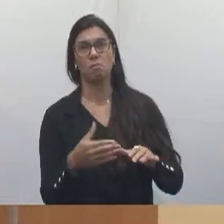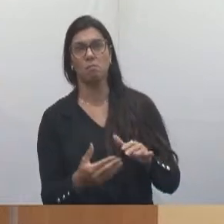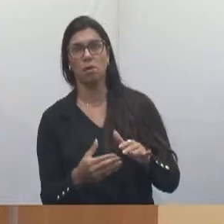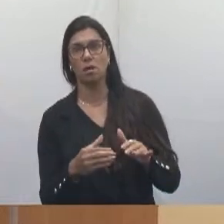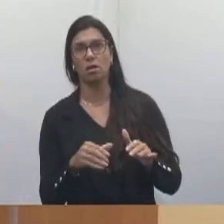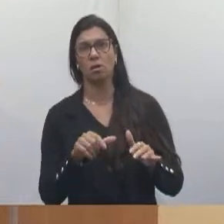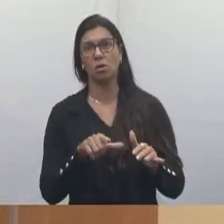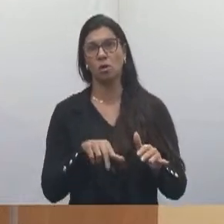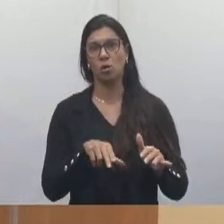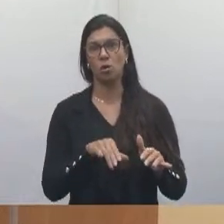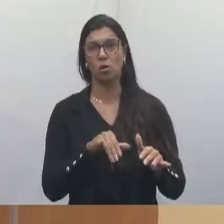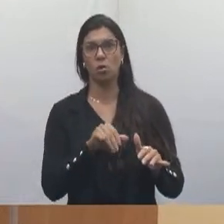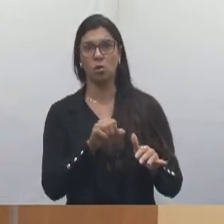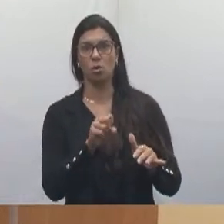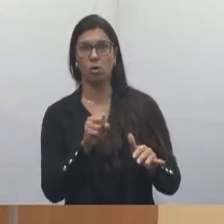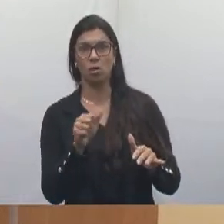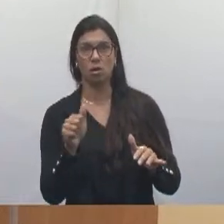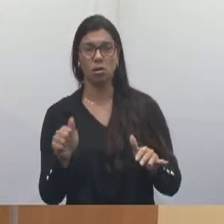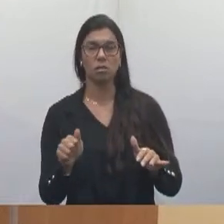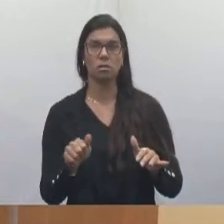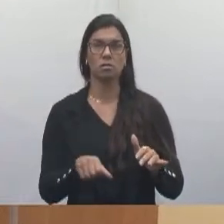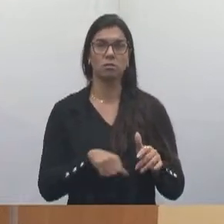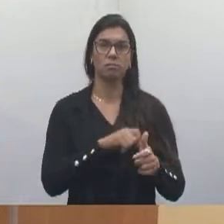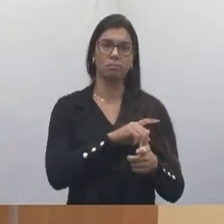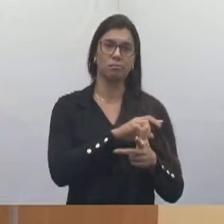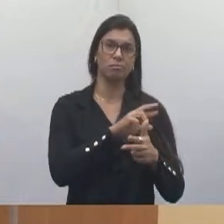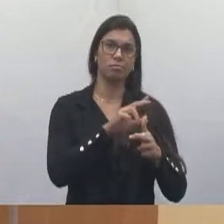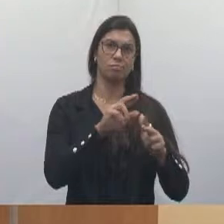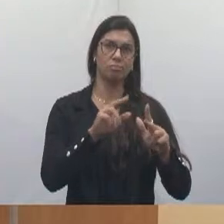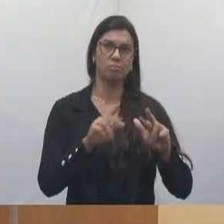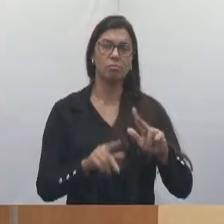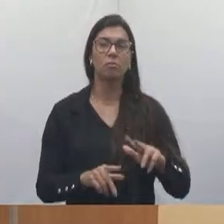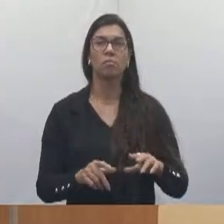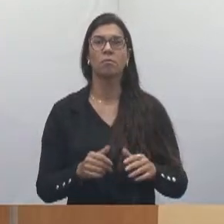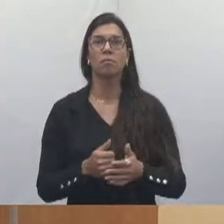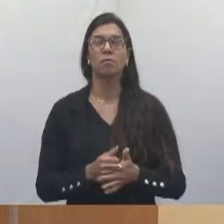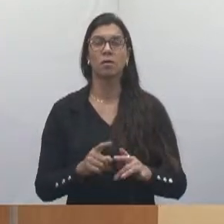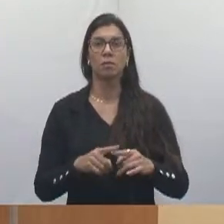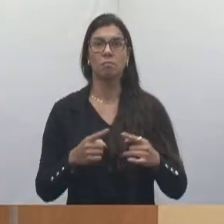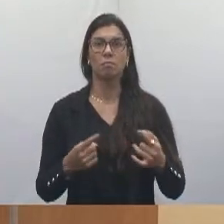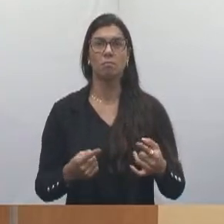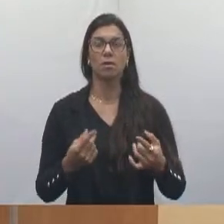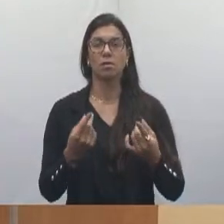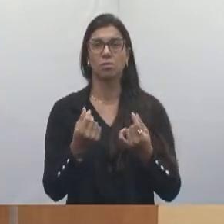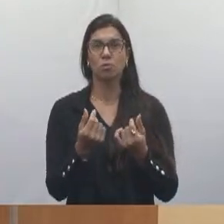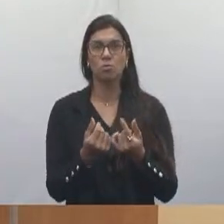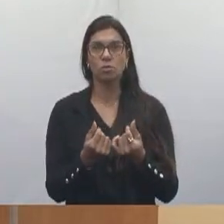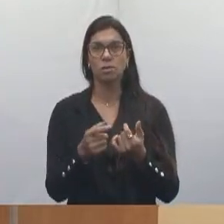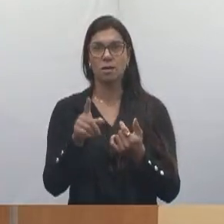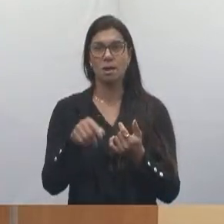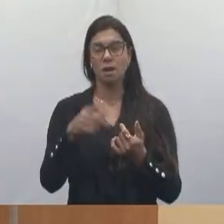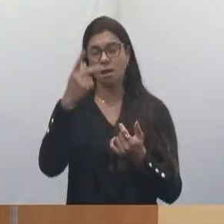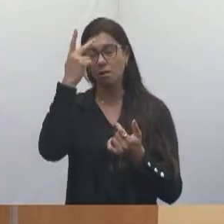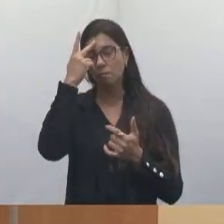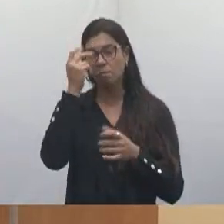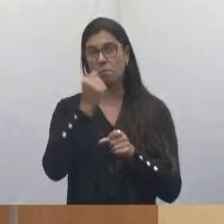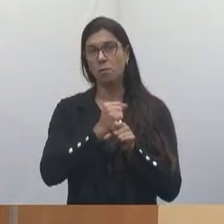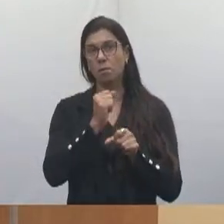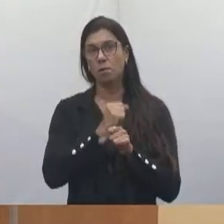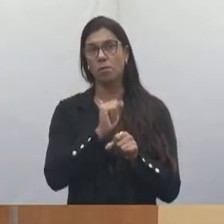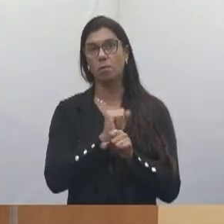Jardim Luísa, e nem o restante da Avilino. Esse dinheiro é para fazer